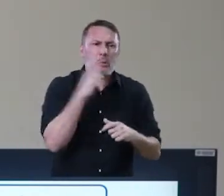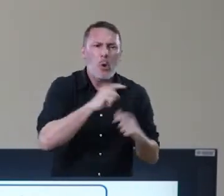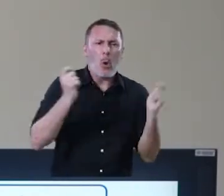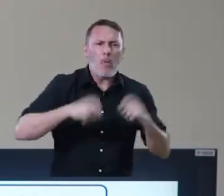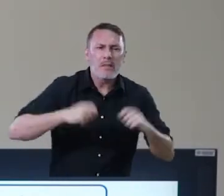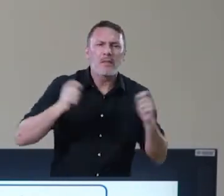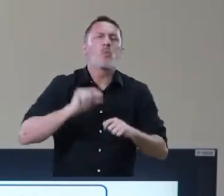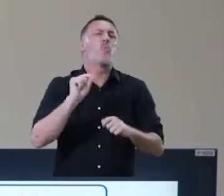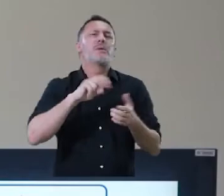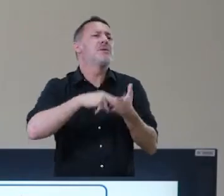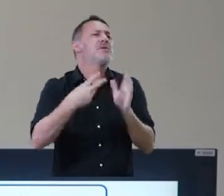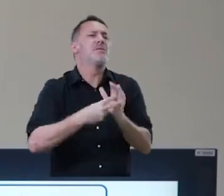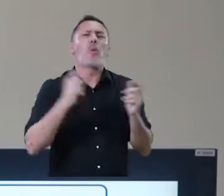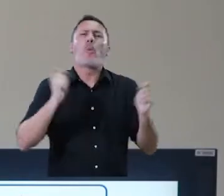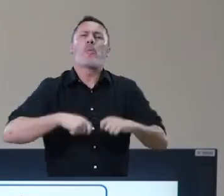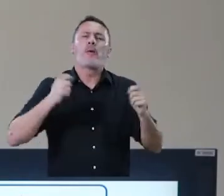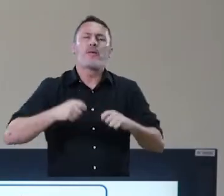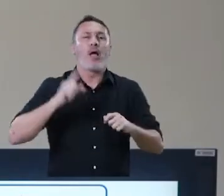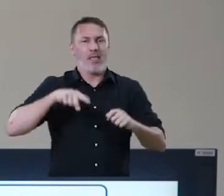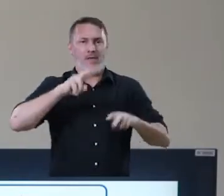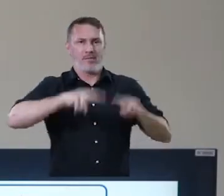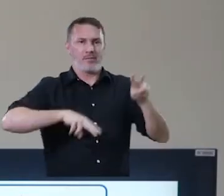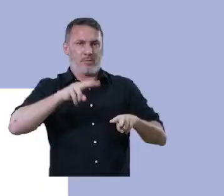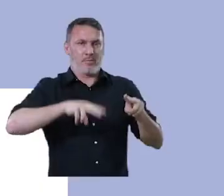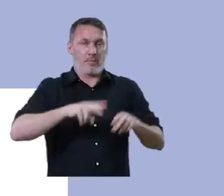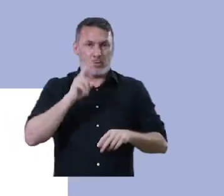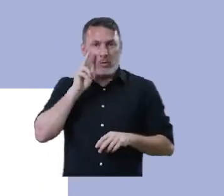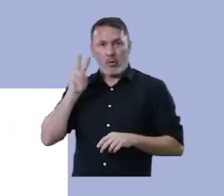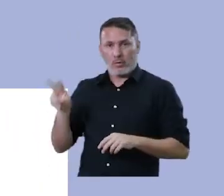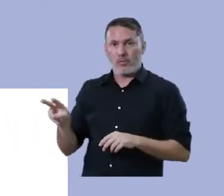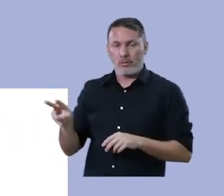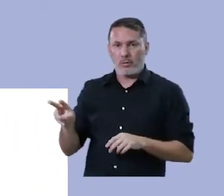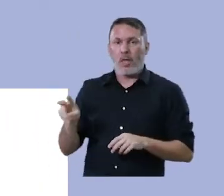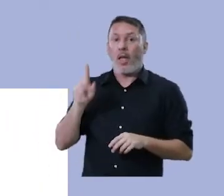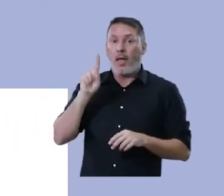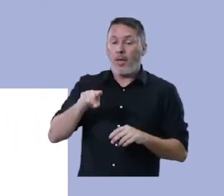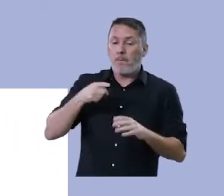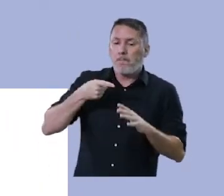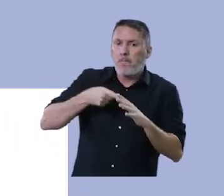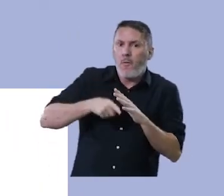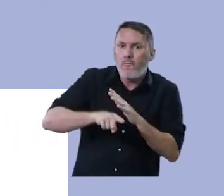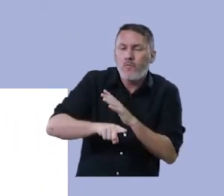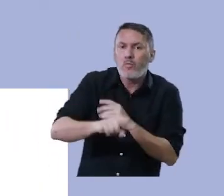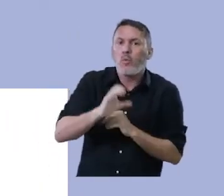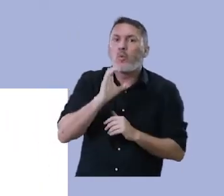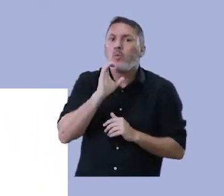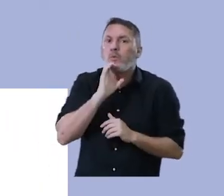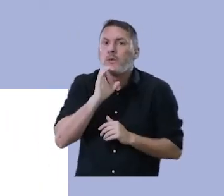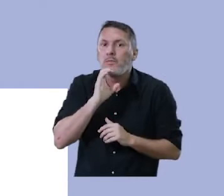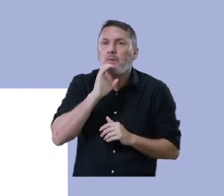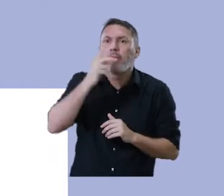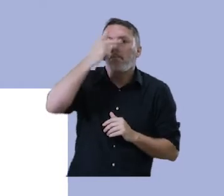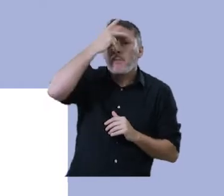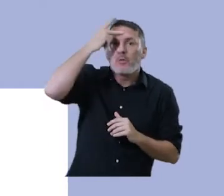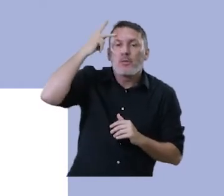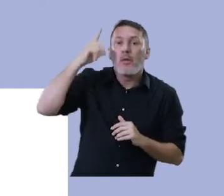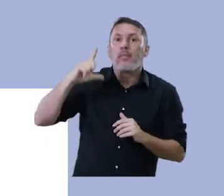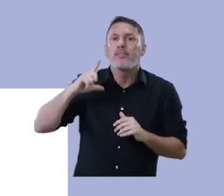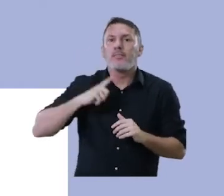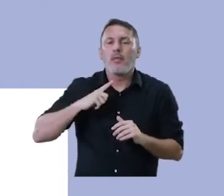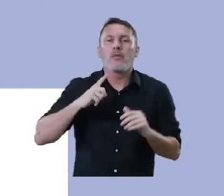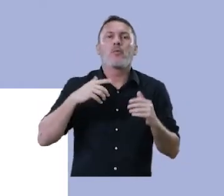falam tanto competência, competência, competência, competência. Leia comigo, profundo conhecimento que alguém tem